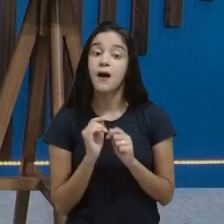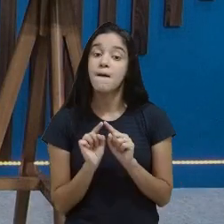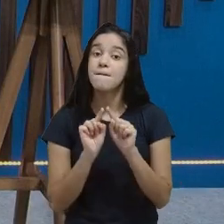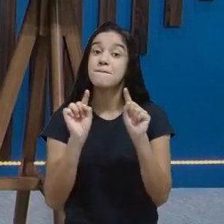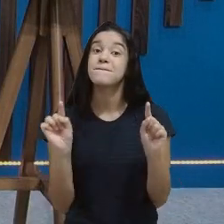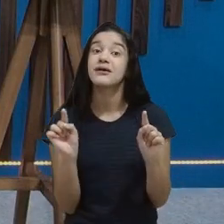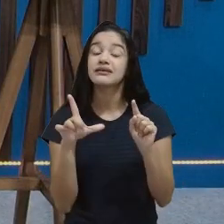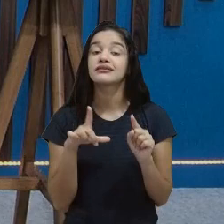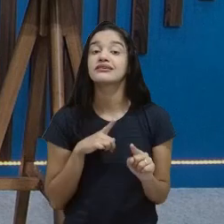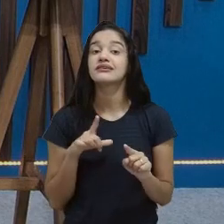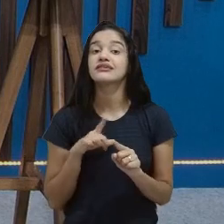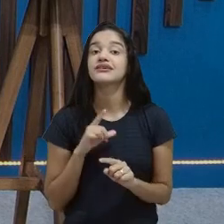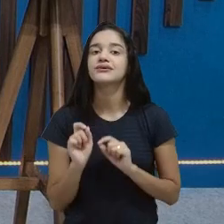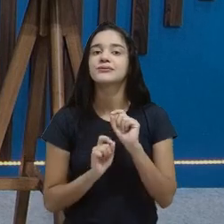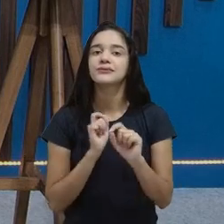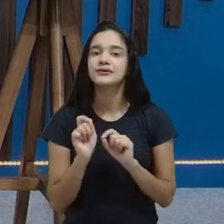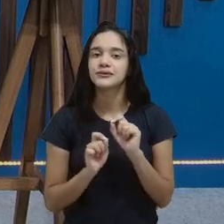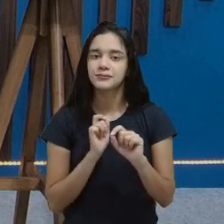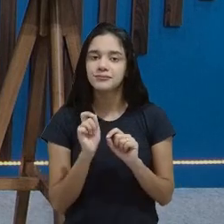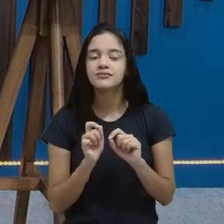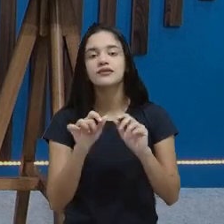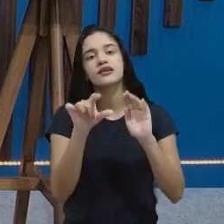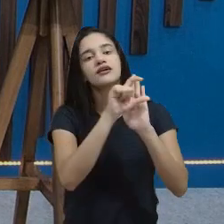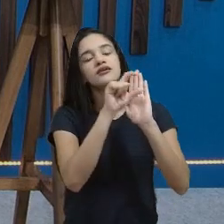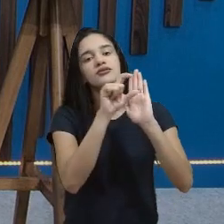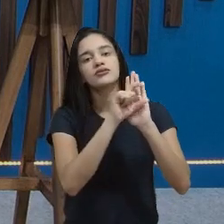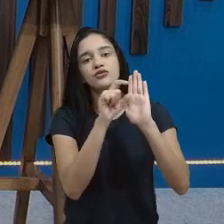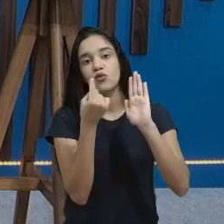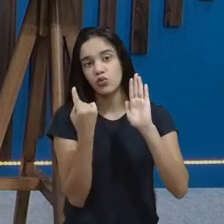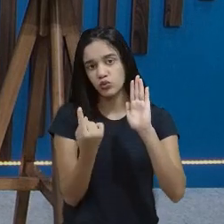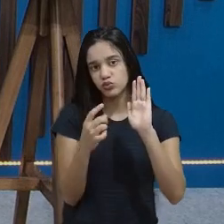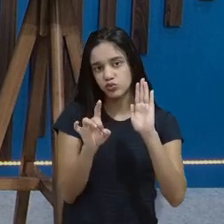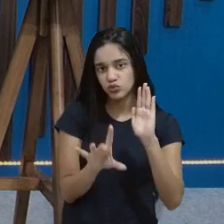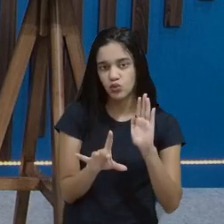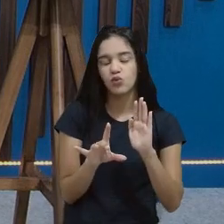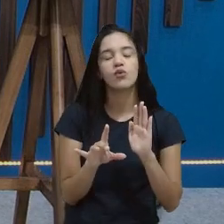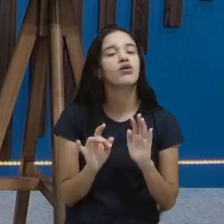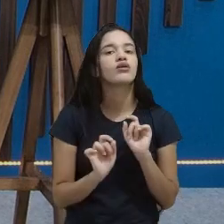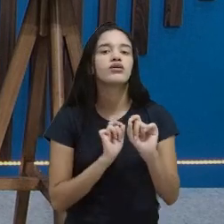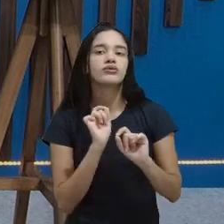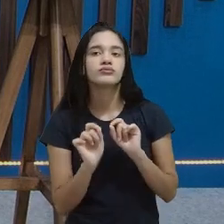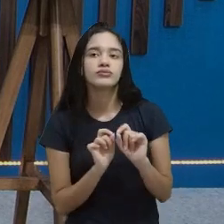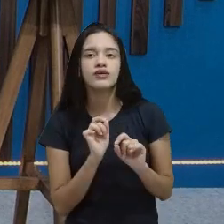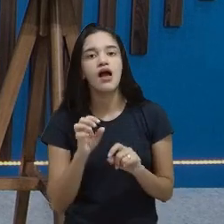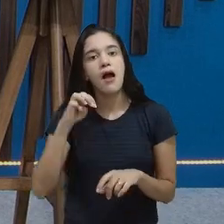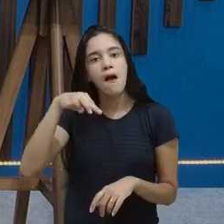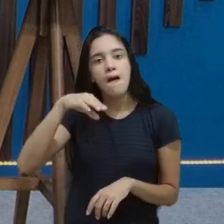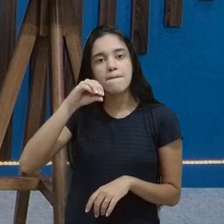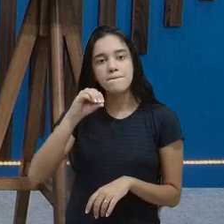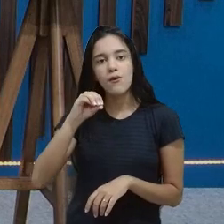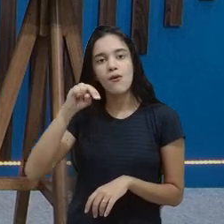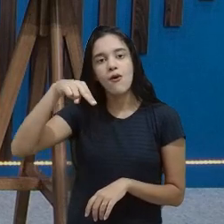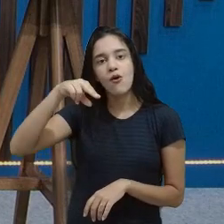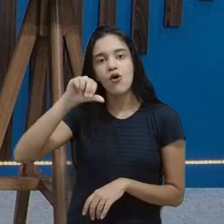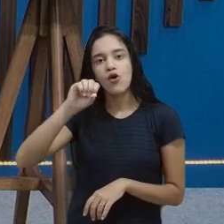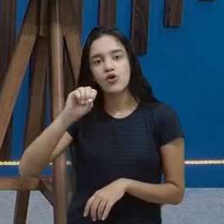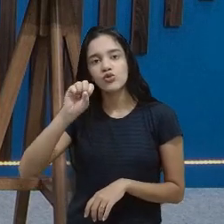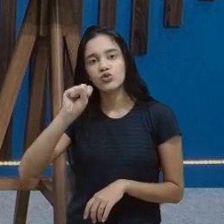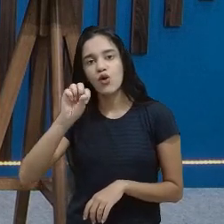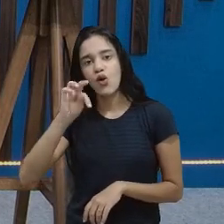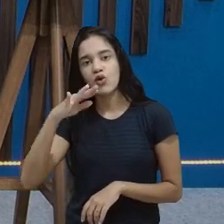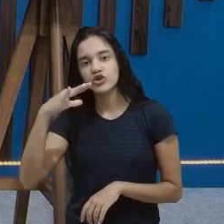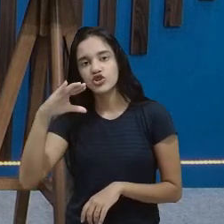Mas existe estrofe apenas com um verso. E é o que se chama de monóstico, não é? Então, existe